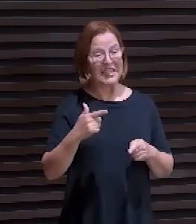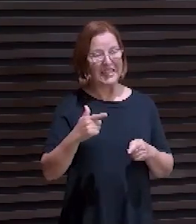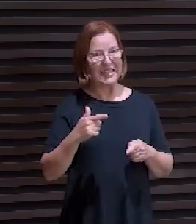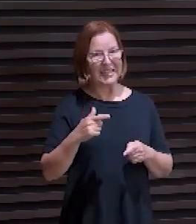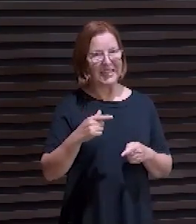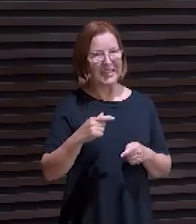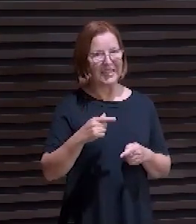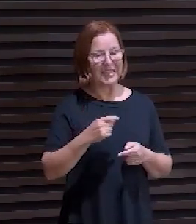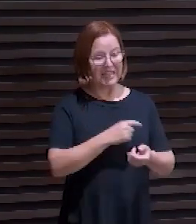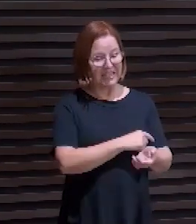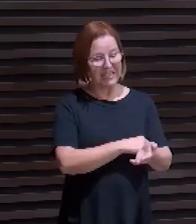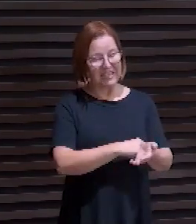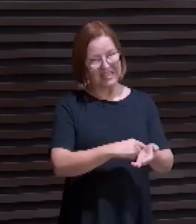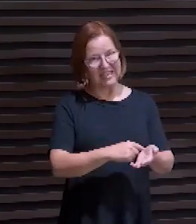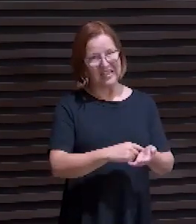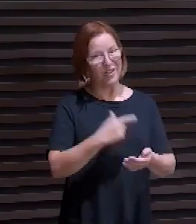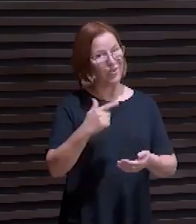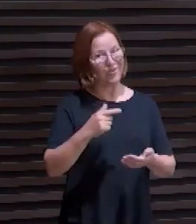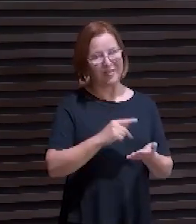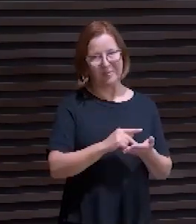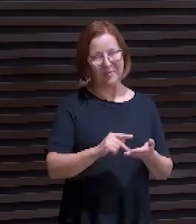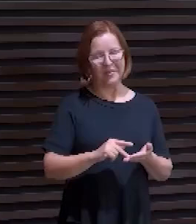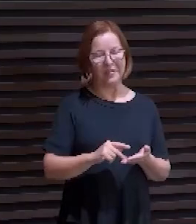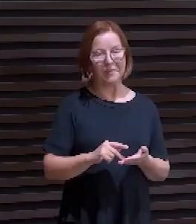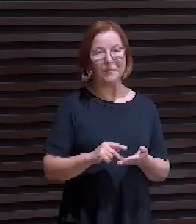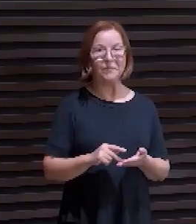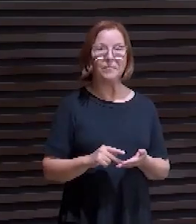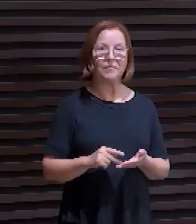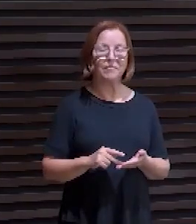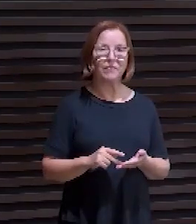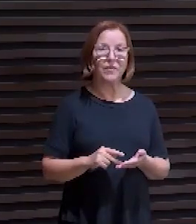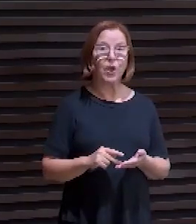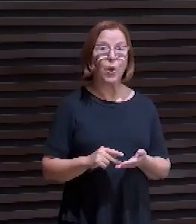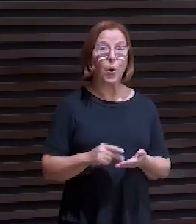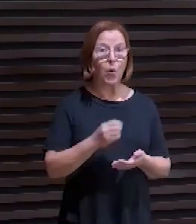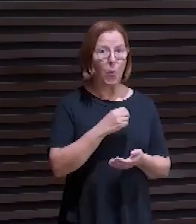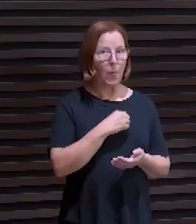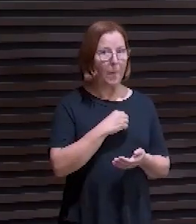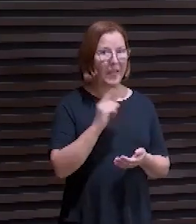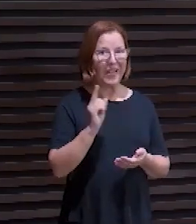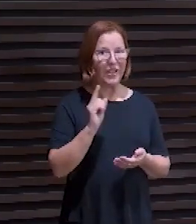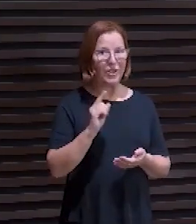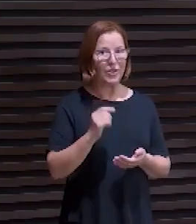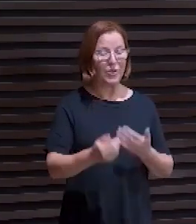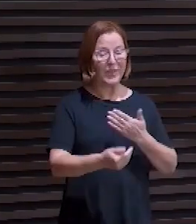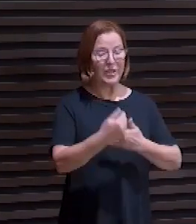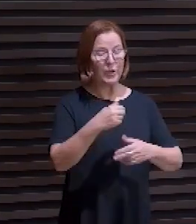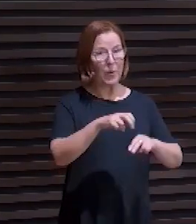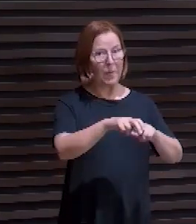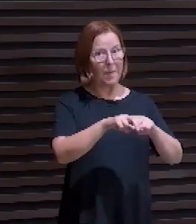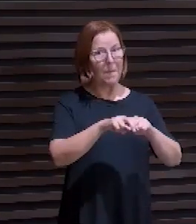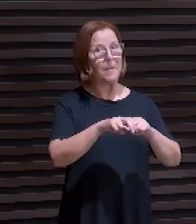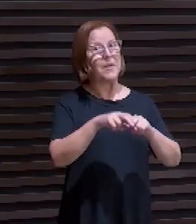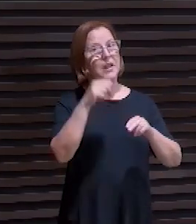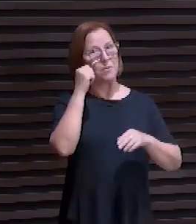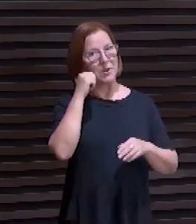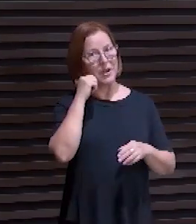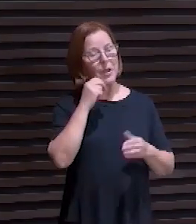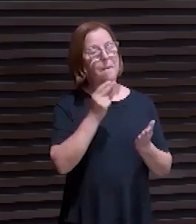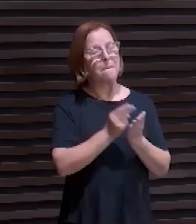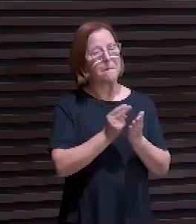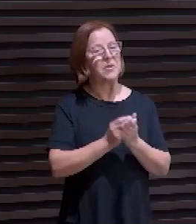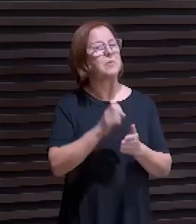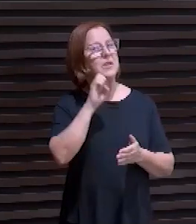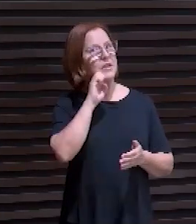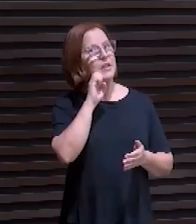E como o pecado não entrou pela mulher, ainda que a mulher tenha pecado, o pecado